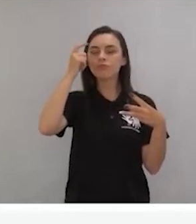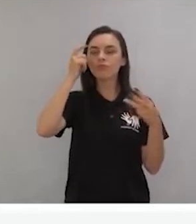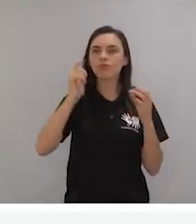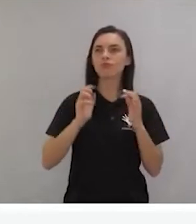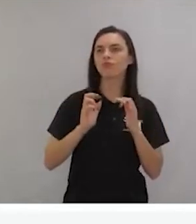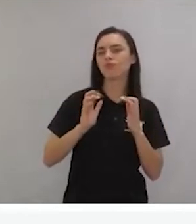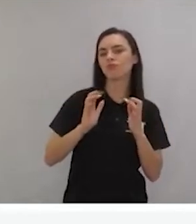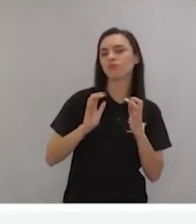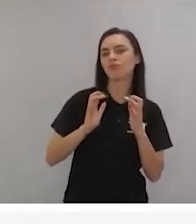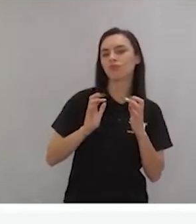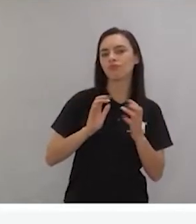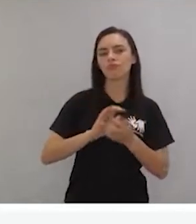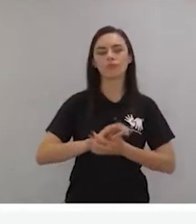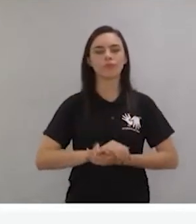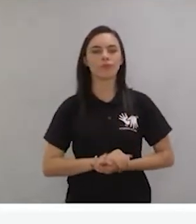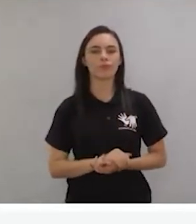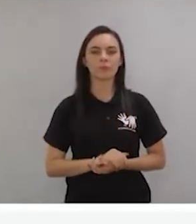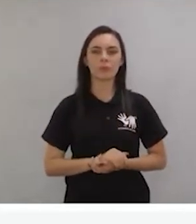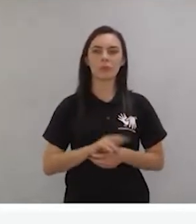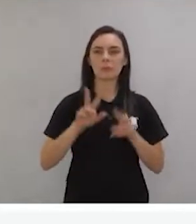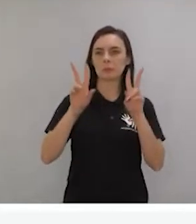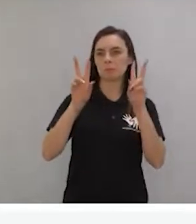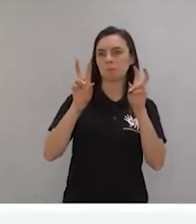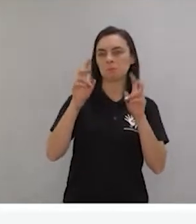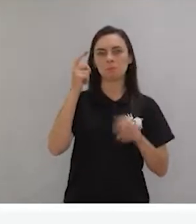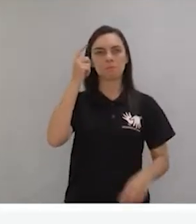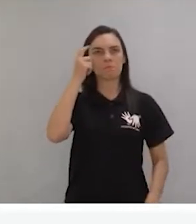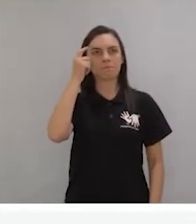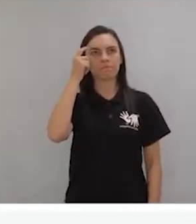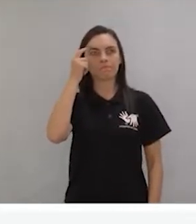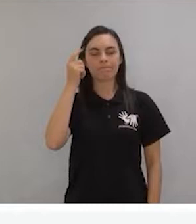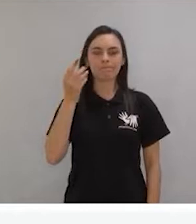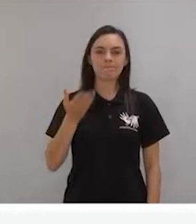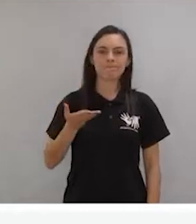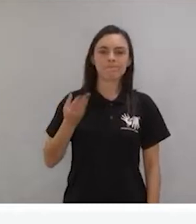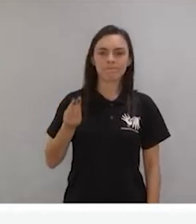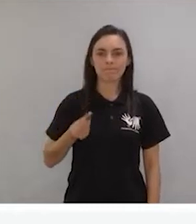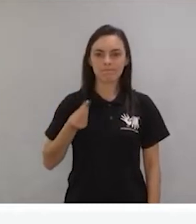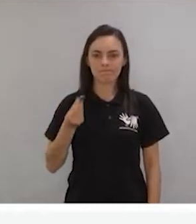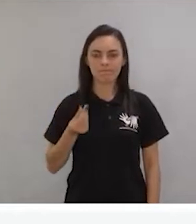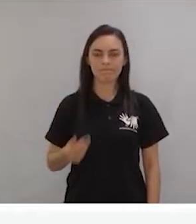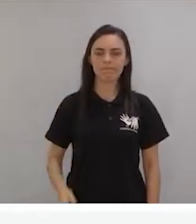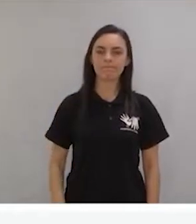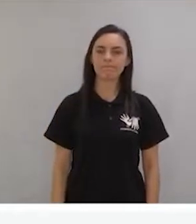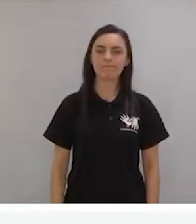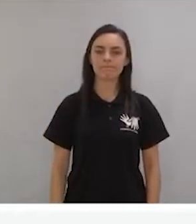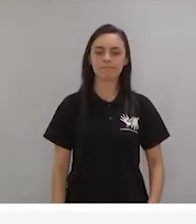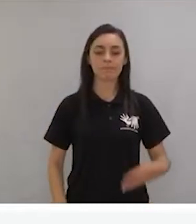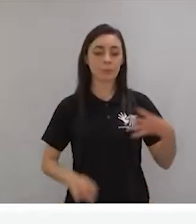Pode ser um conteúdo que faça uma reflexão de algum assunto.